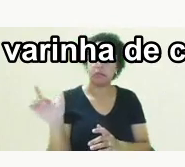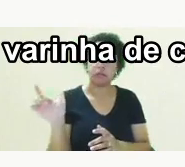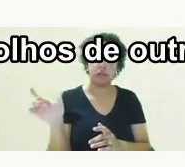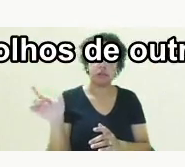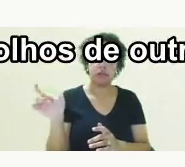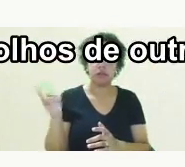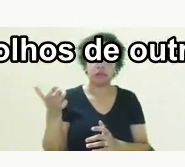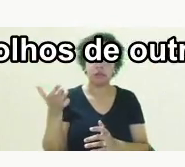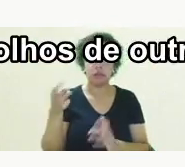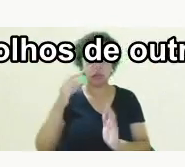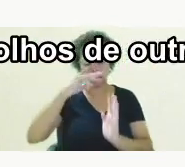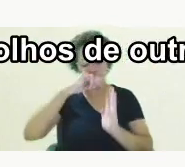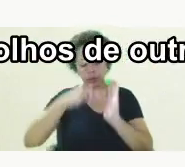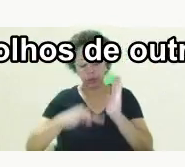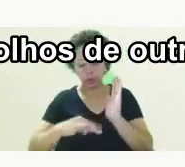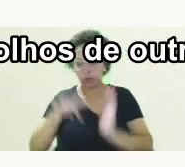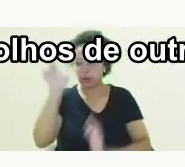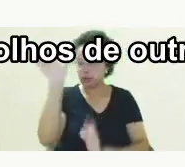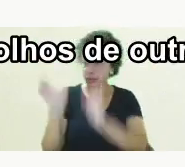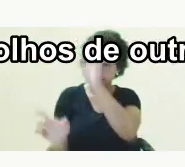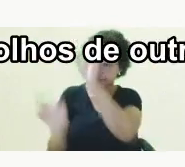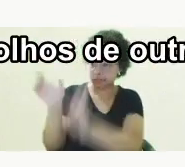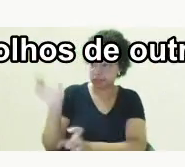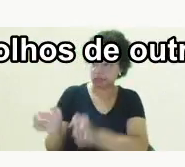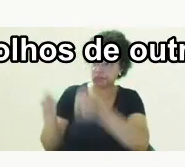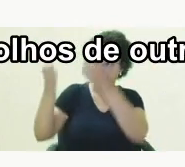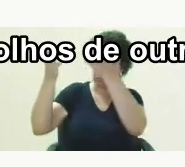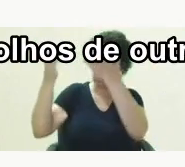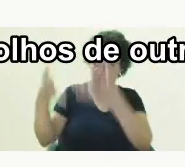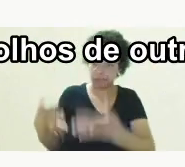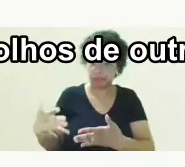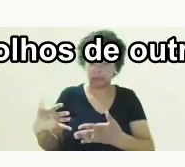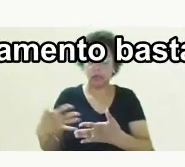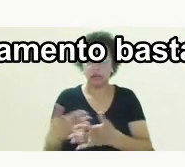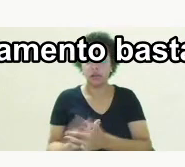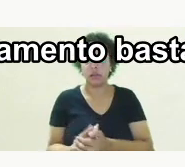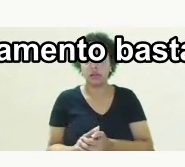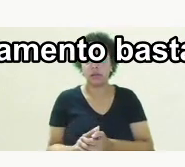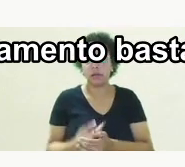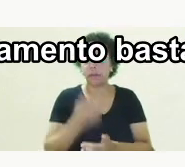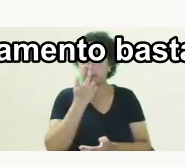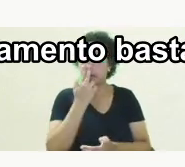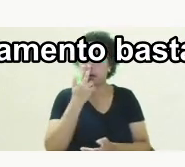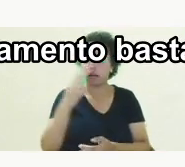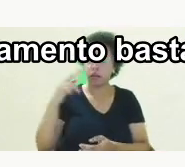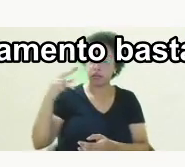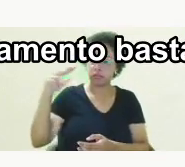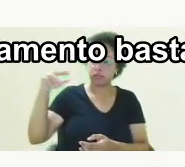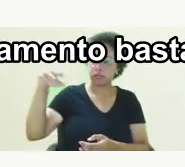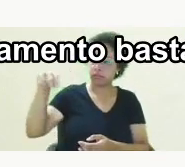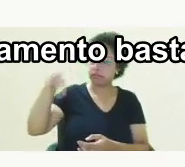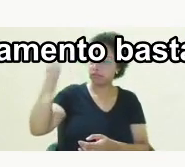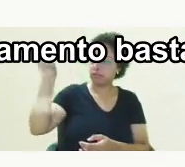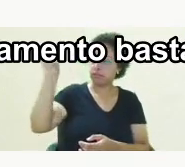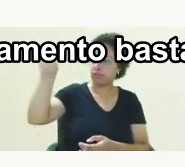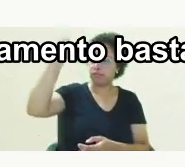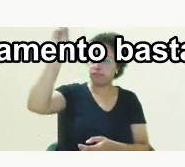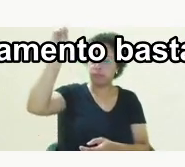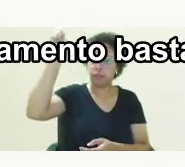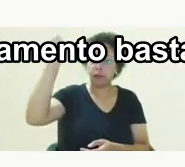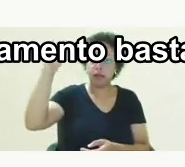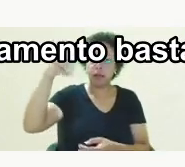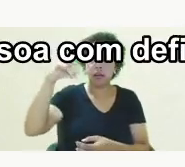condão. Afinal, ver através dos olhos de outros é fazer mágica. Então, é um pensamento